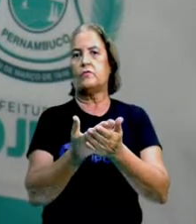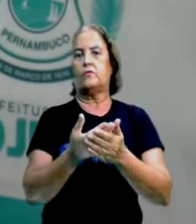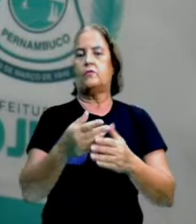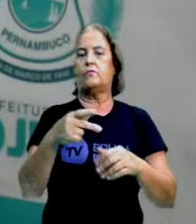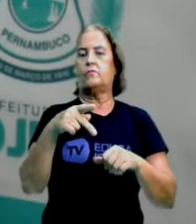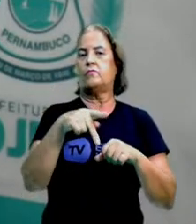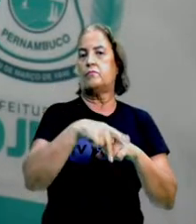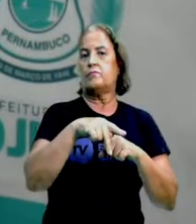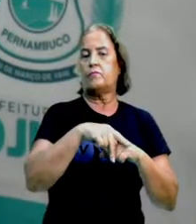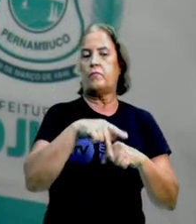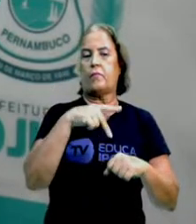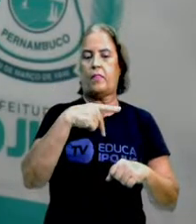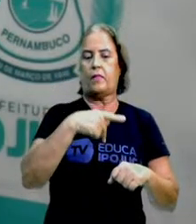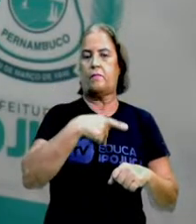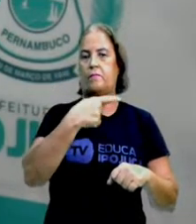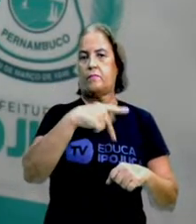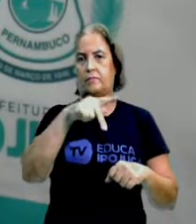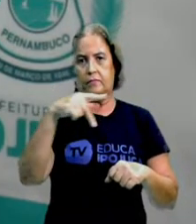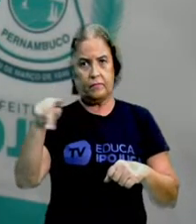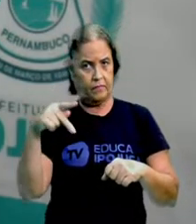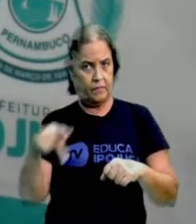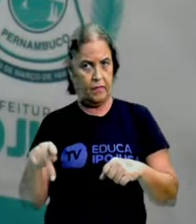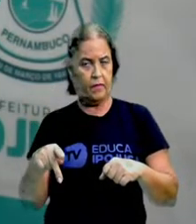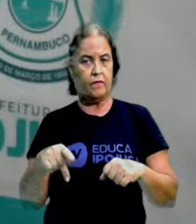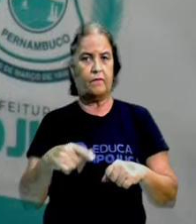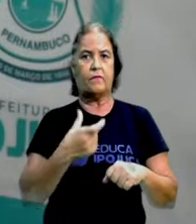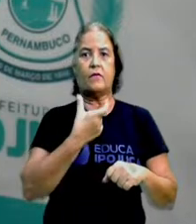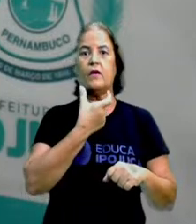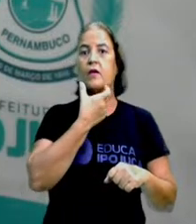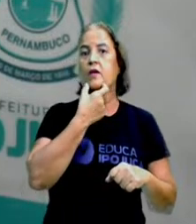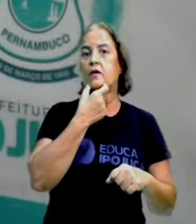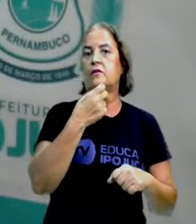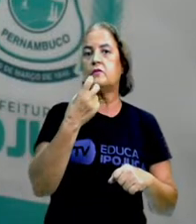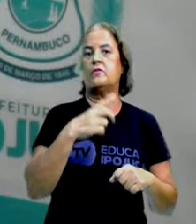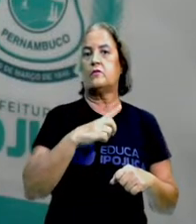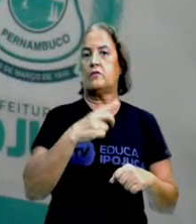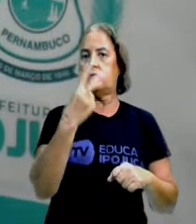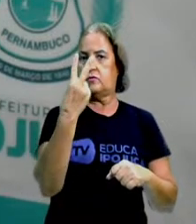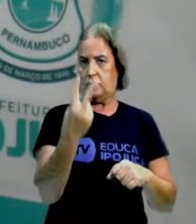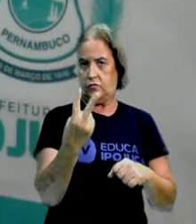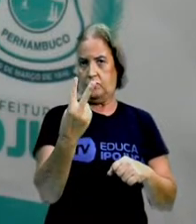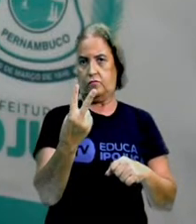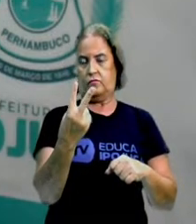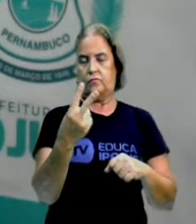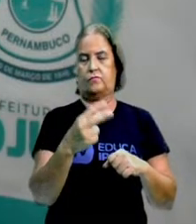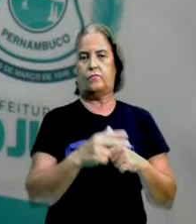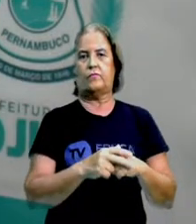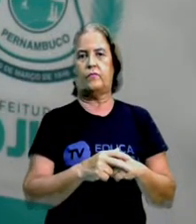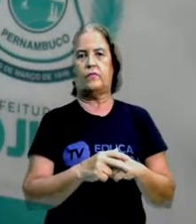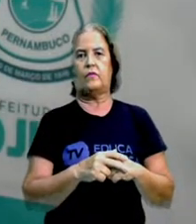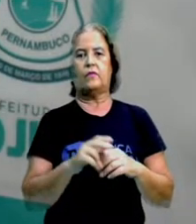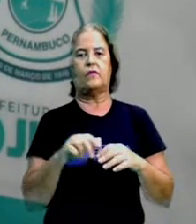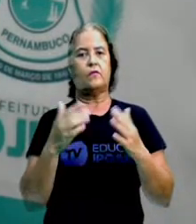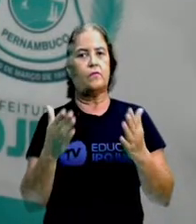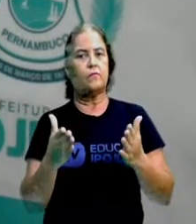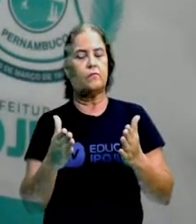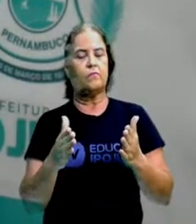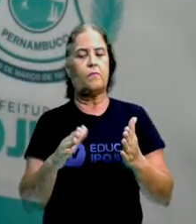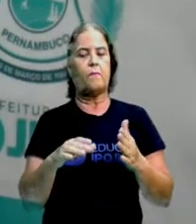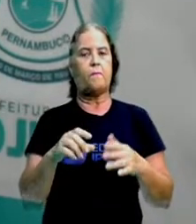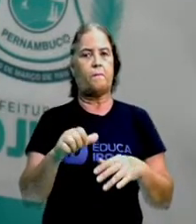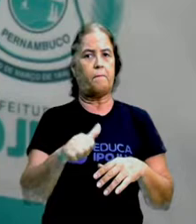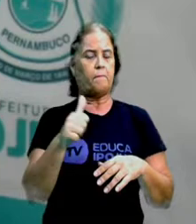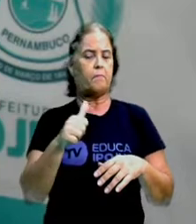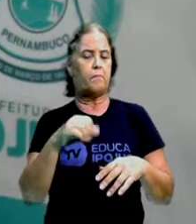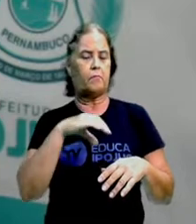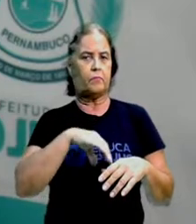temos dois tipos de pronomes possessivos. Mas vamos lá. Voltando um pouco aí para o português.